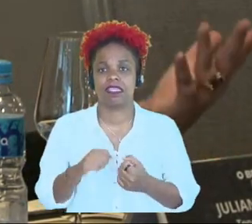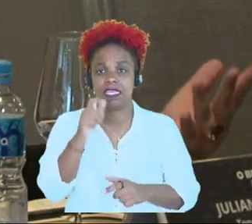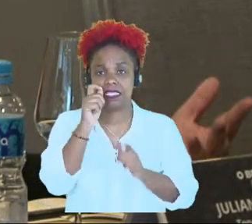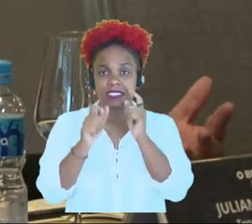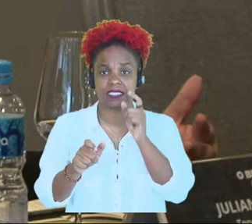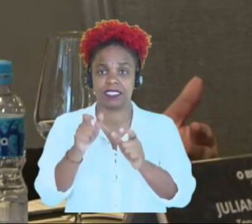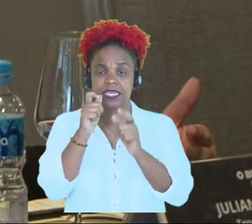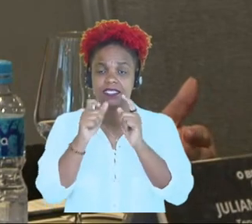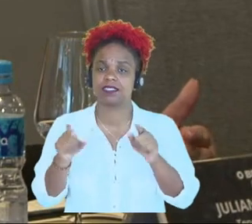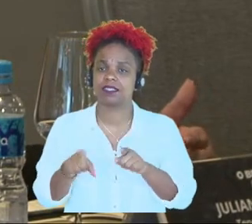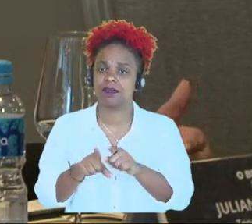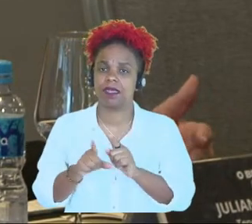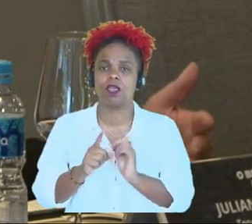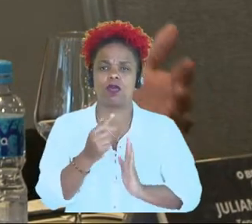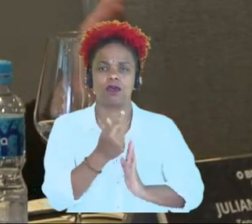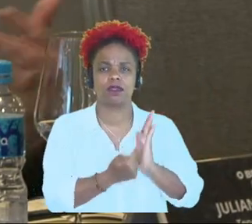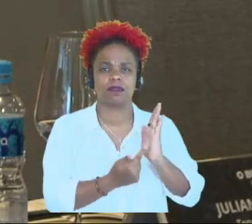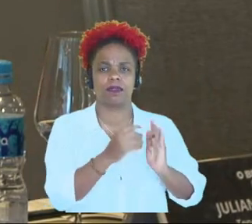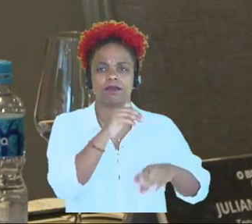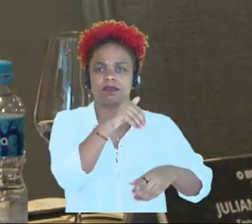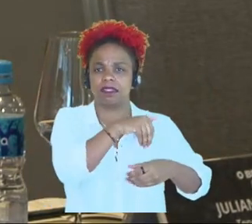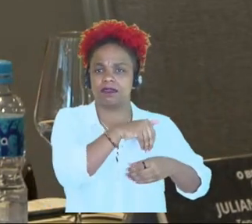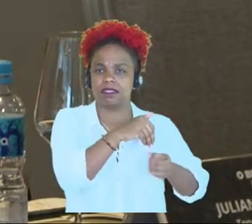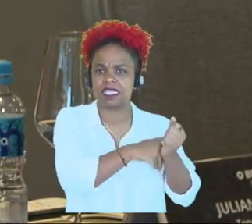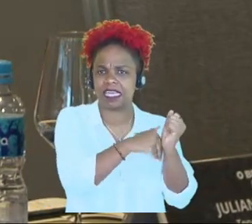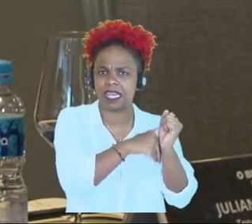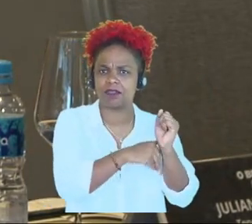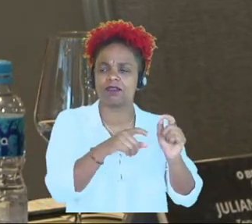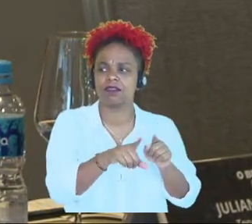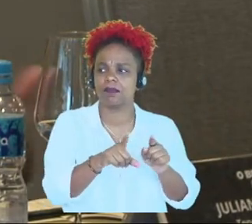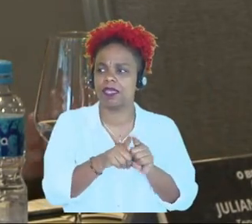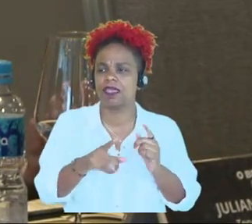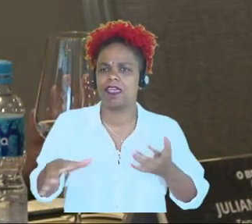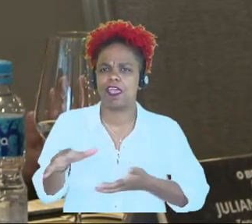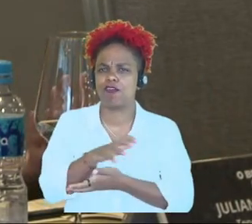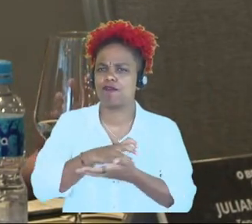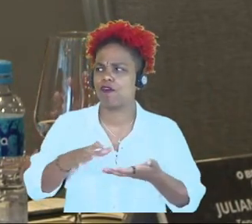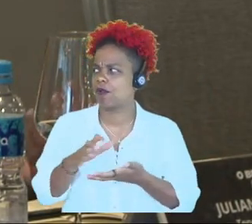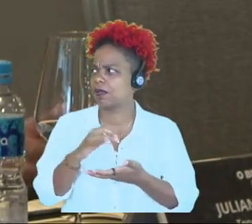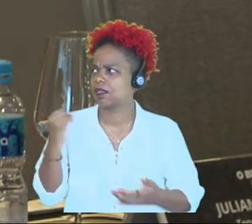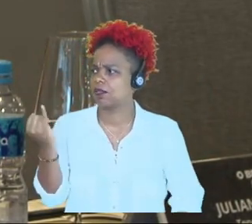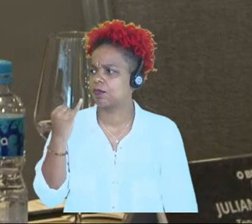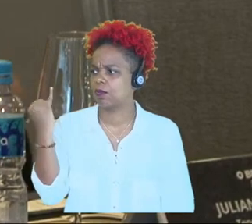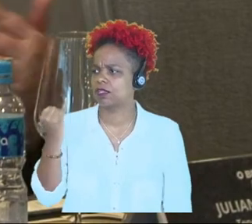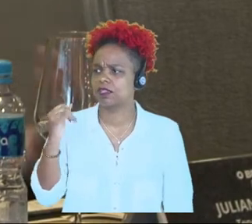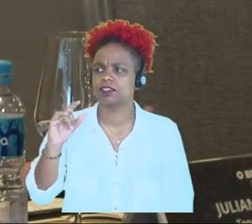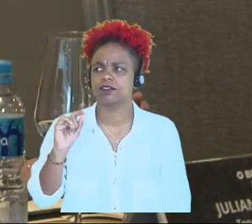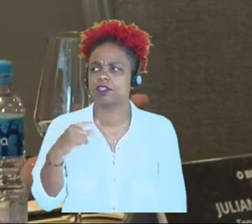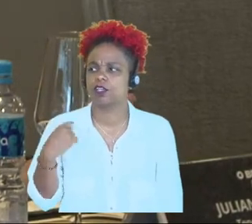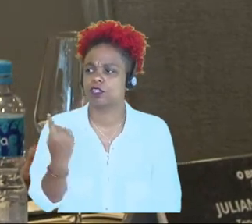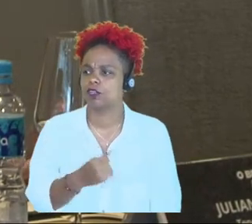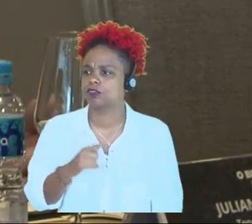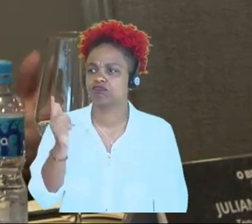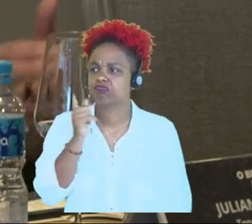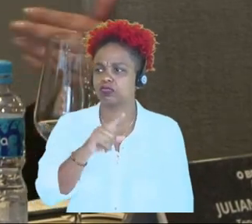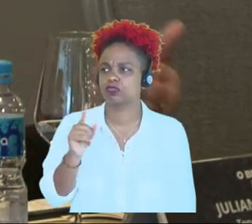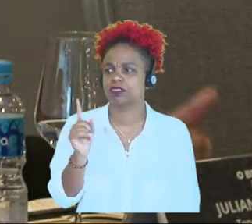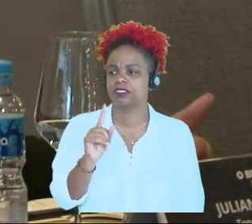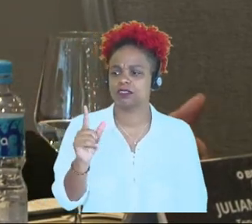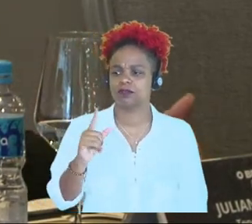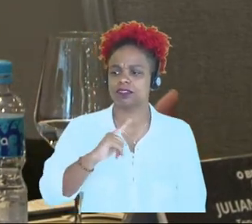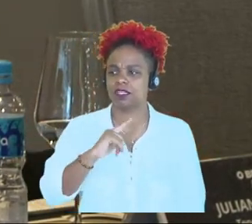são também orçamento secreto e cada vez menos reformas que são extremamente importantes. A gente não consegue